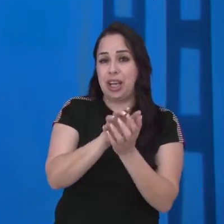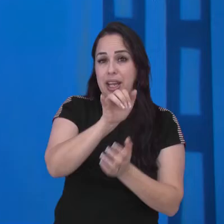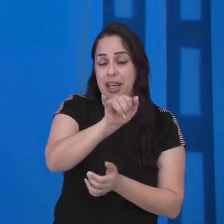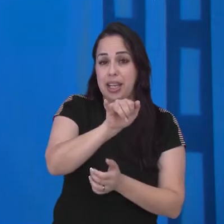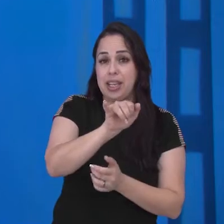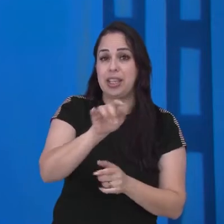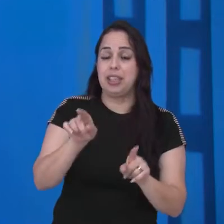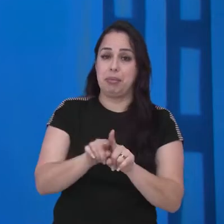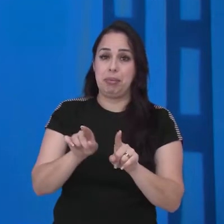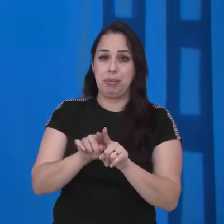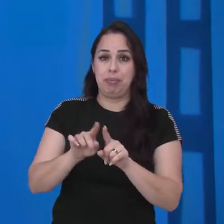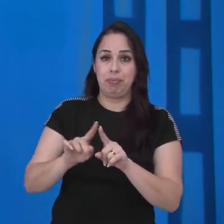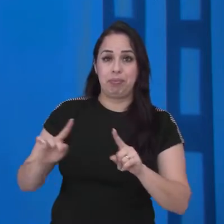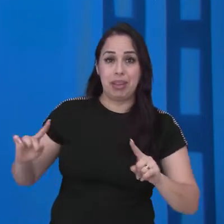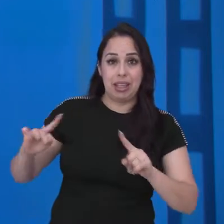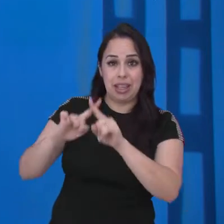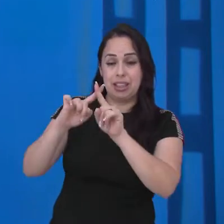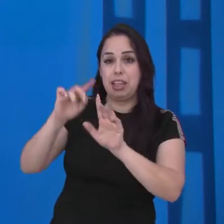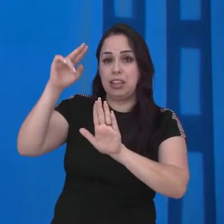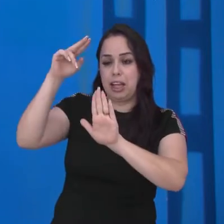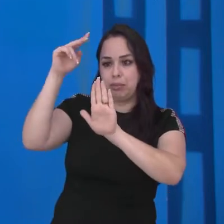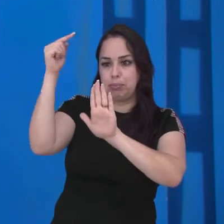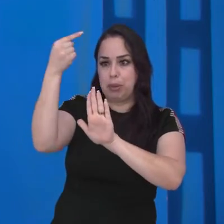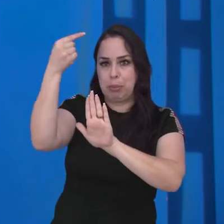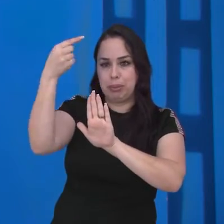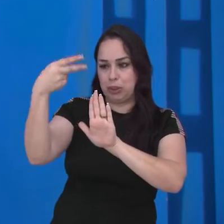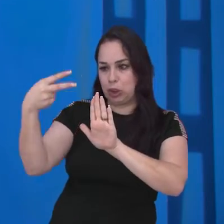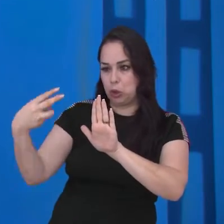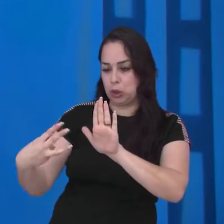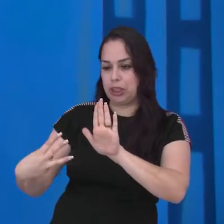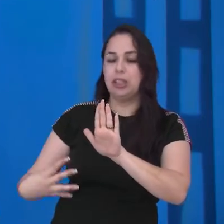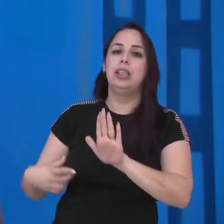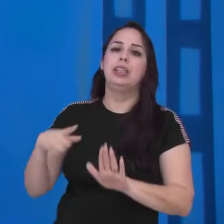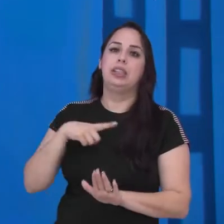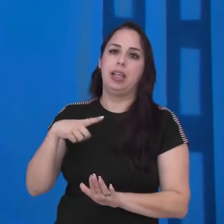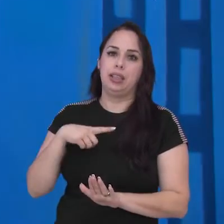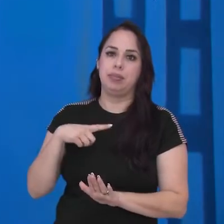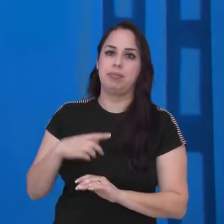ranking da Batalha dos Trilhos, sempre todo ano tem um ranking, né? Então